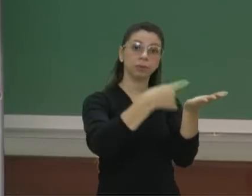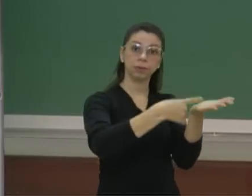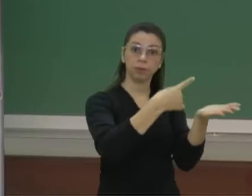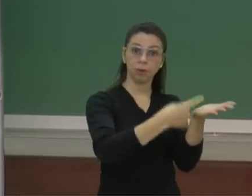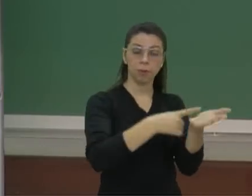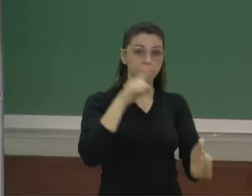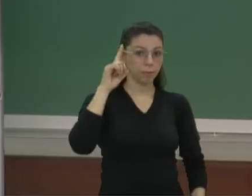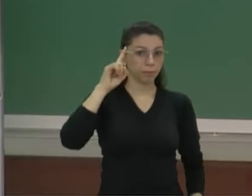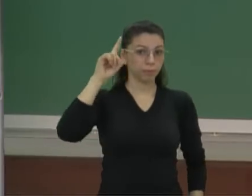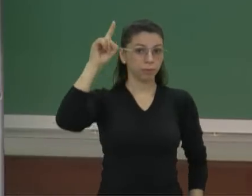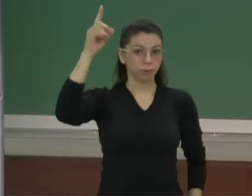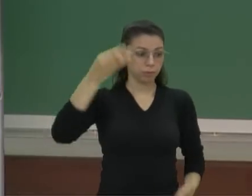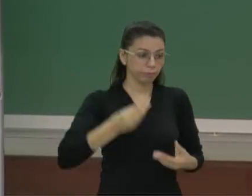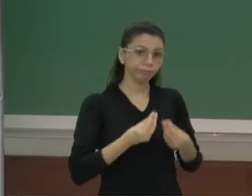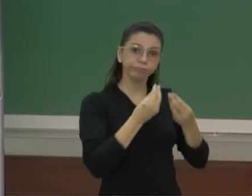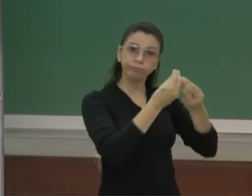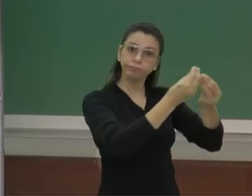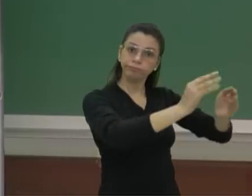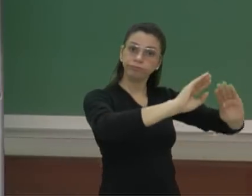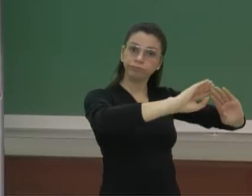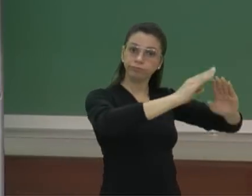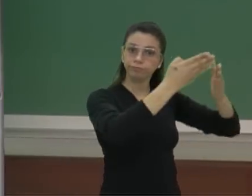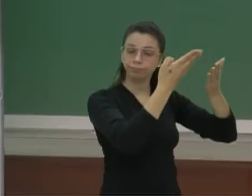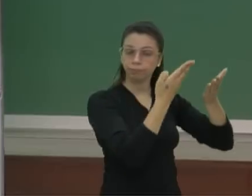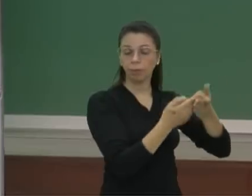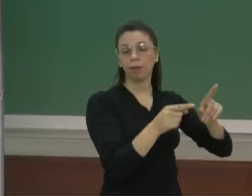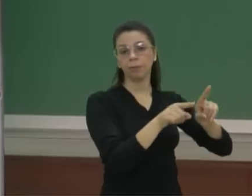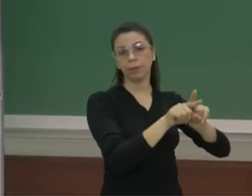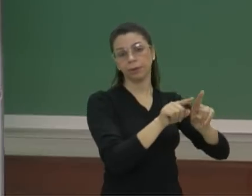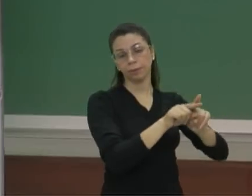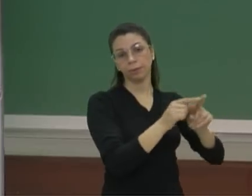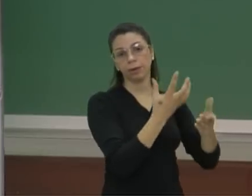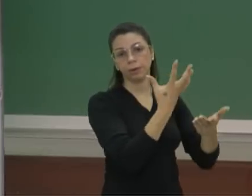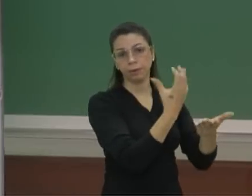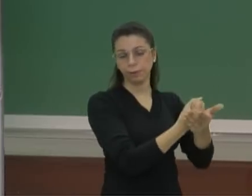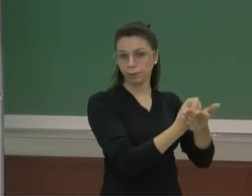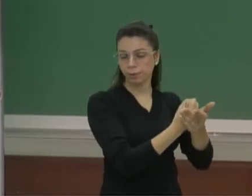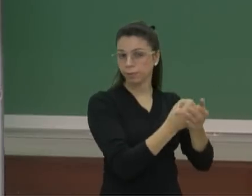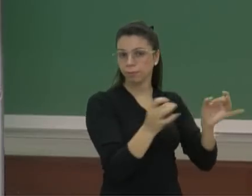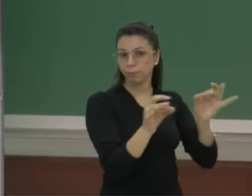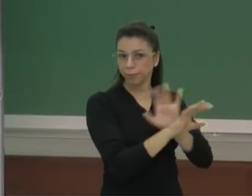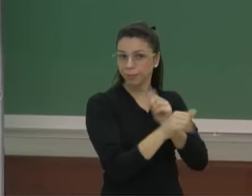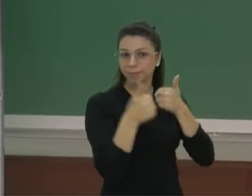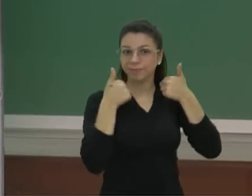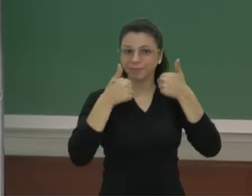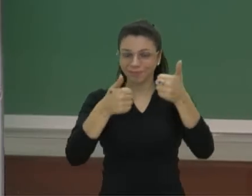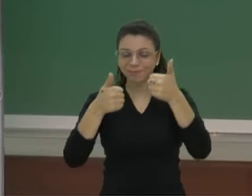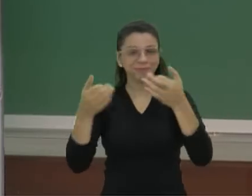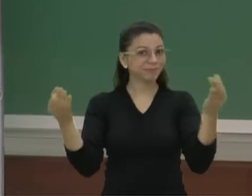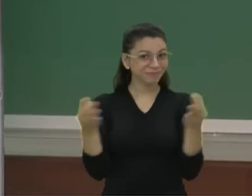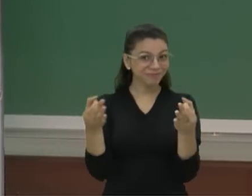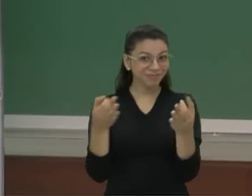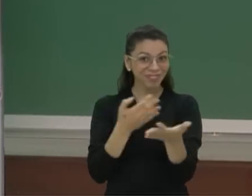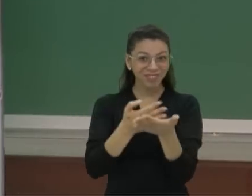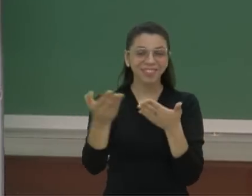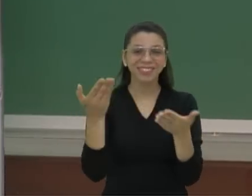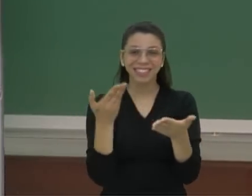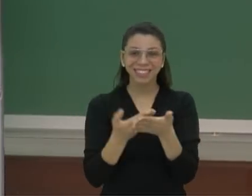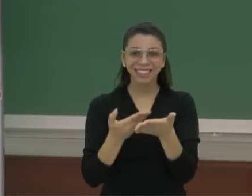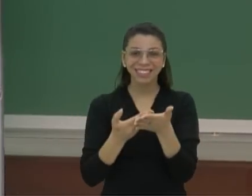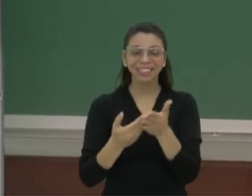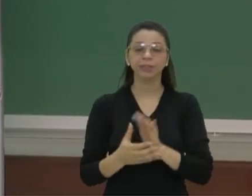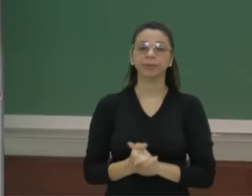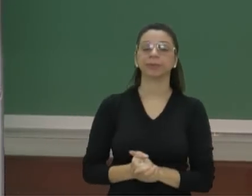é a data para entregar e você também ter os seus registros realizados. Perfeito? Então vamos começar a nossa aula de hoje?